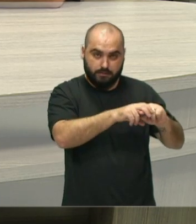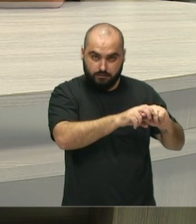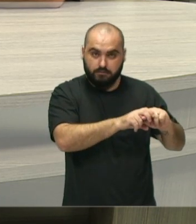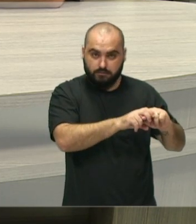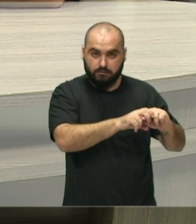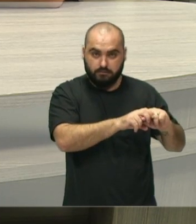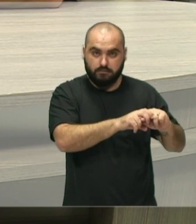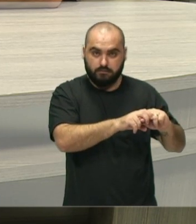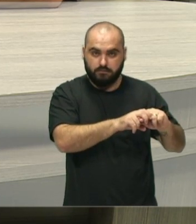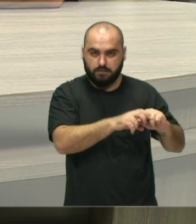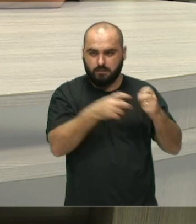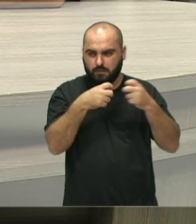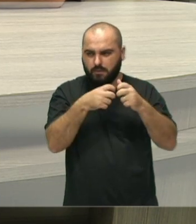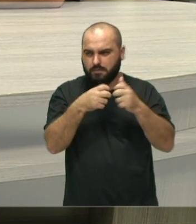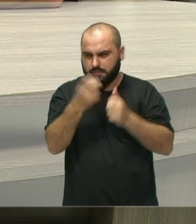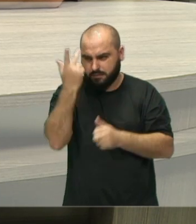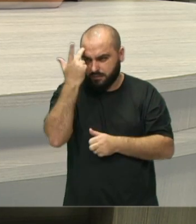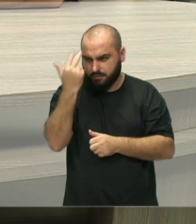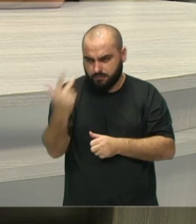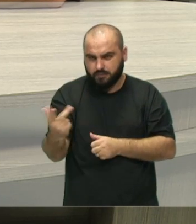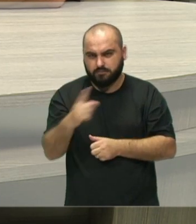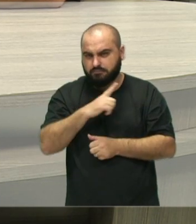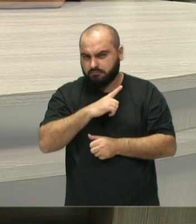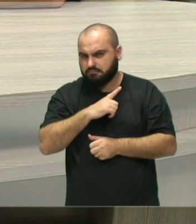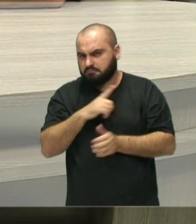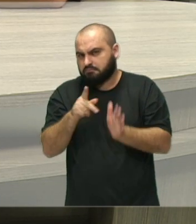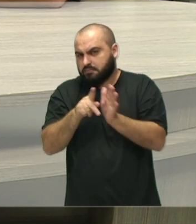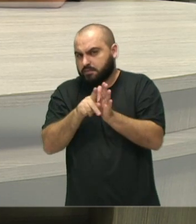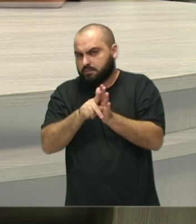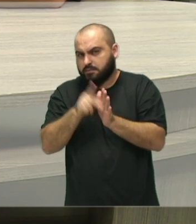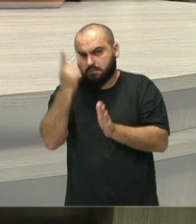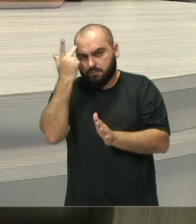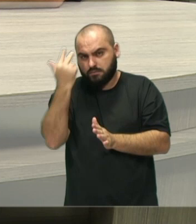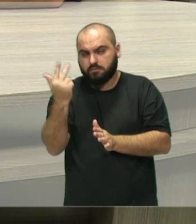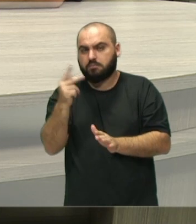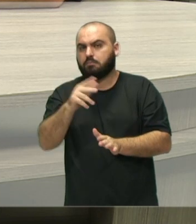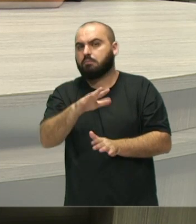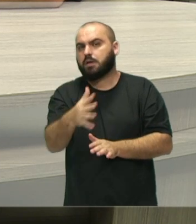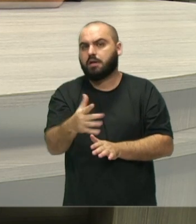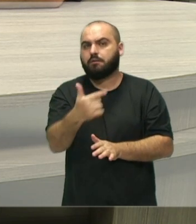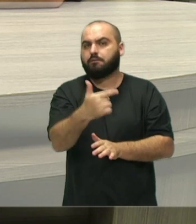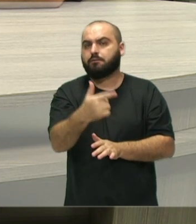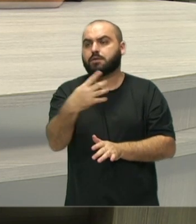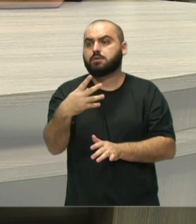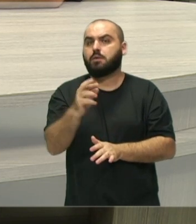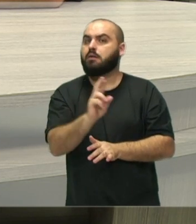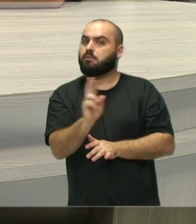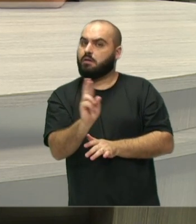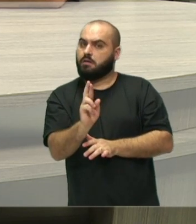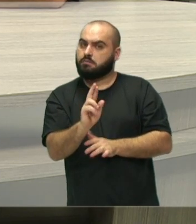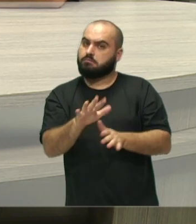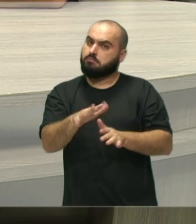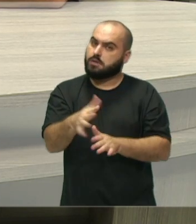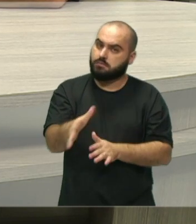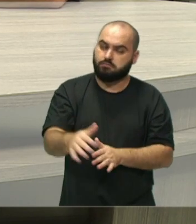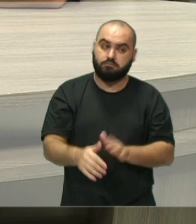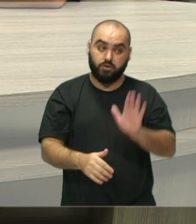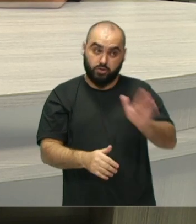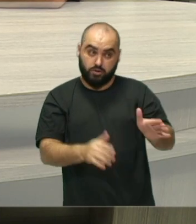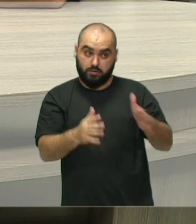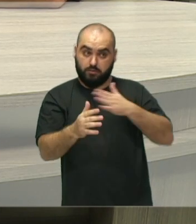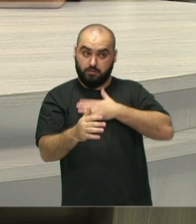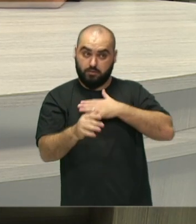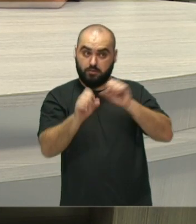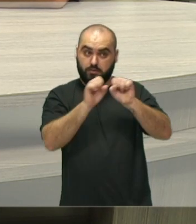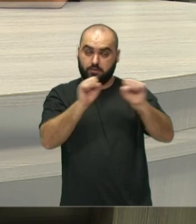ônibus tradicionais que existem, intermunicipais, operados pelo Estado, gira em torno de R$ 24,00. E no nosso